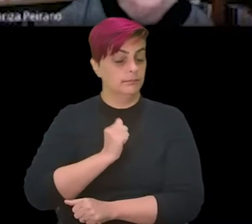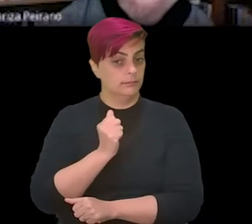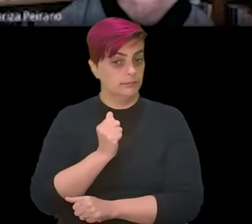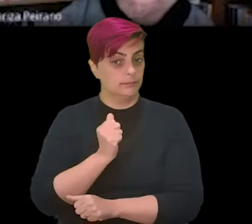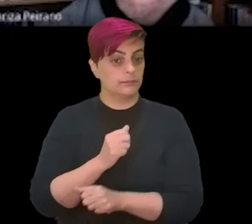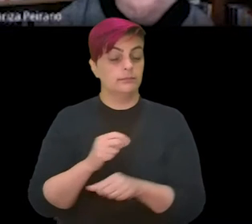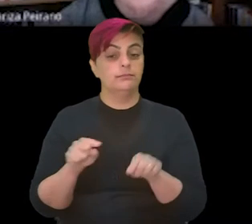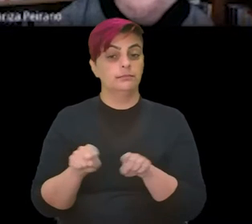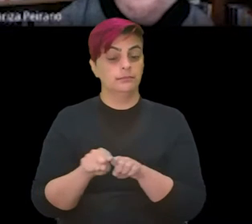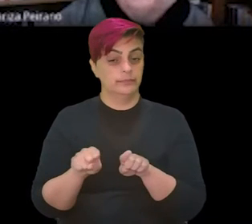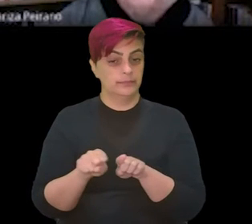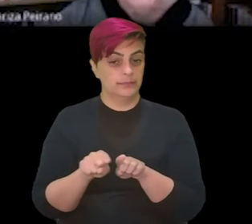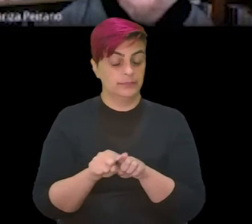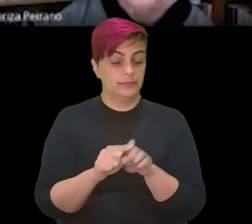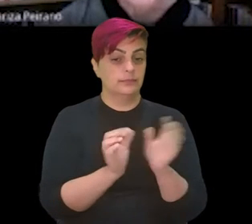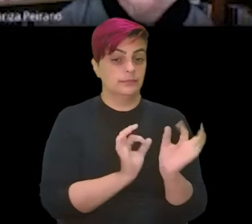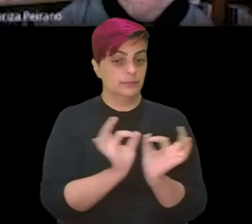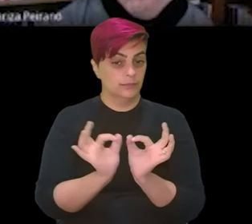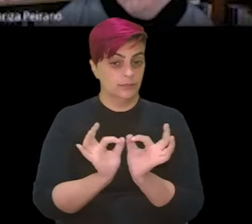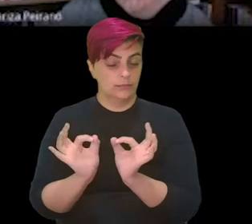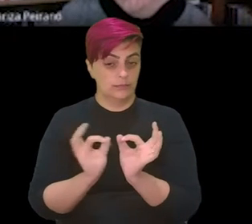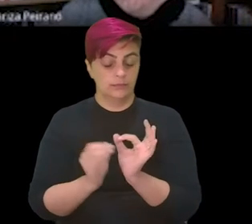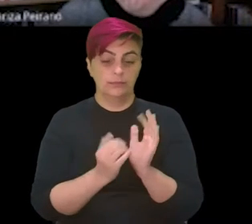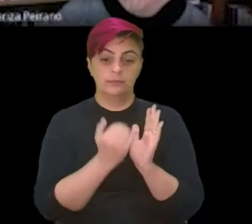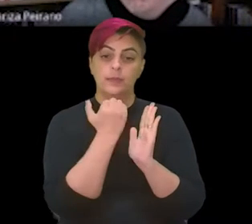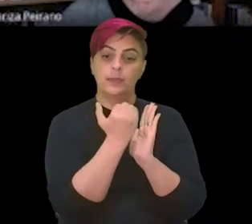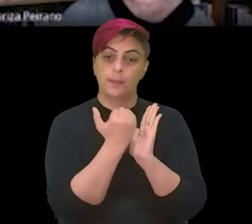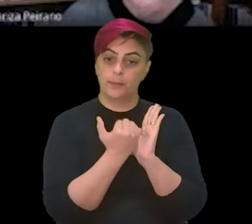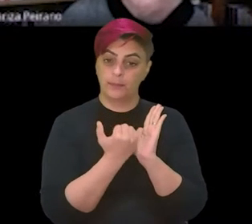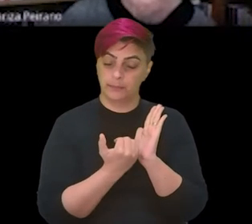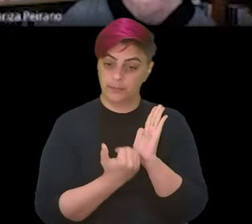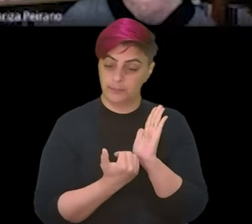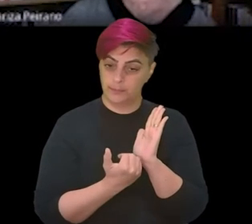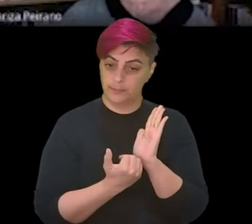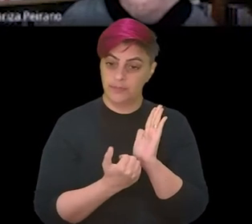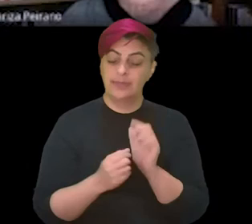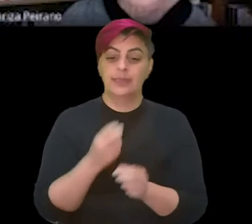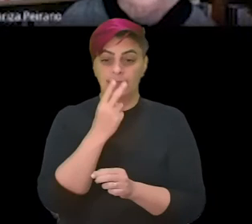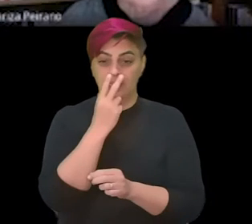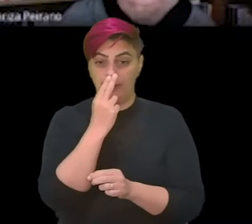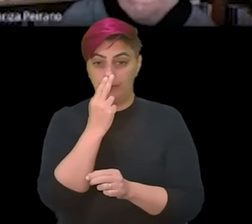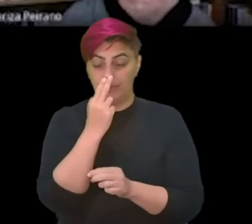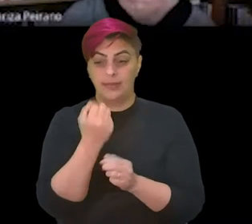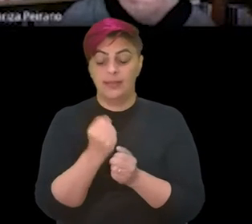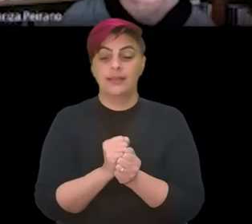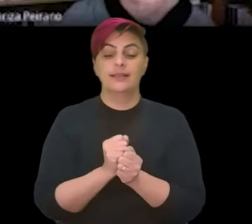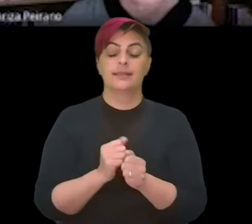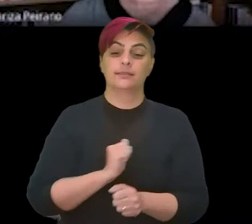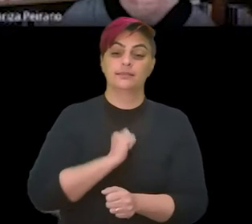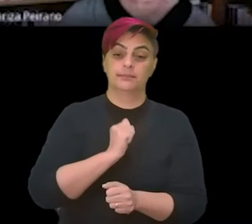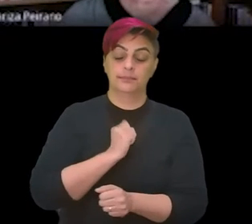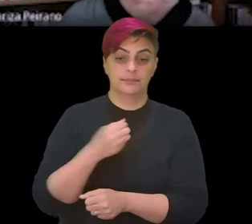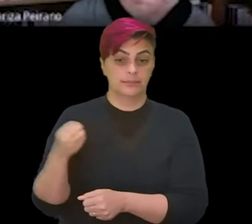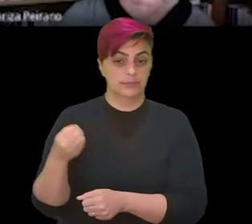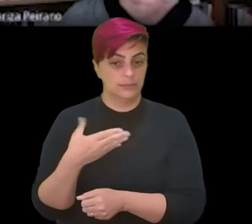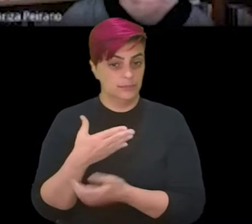herói mítico da disciplina. Para muitos, é como se a antropologia moderna tivesse começado nas Ilhas Trobriand